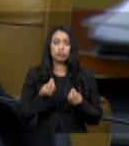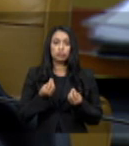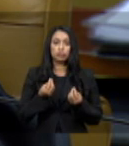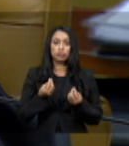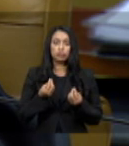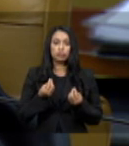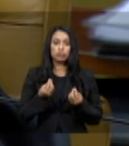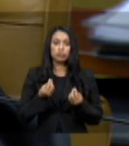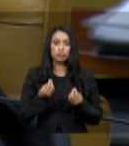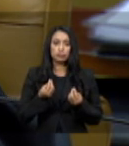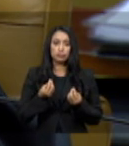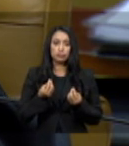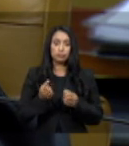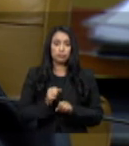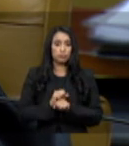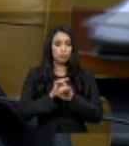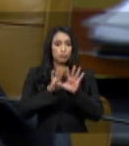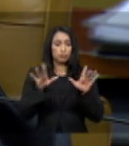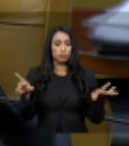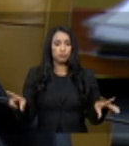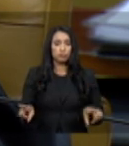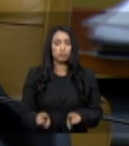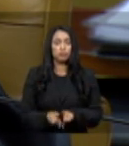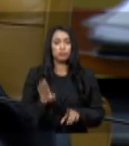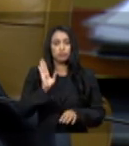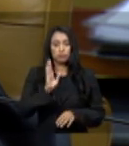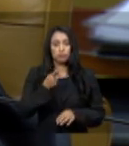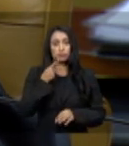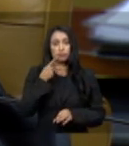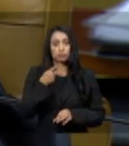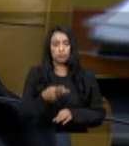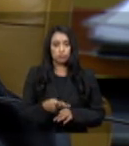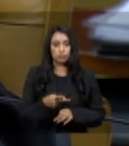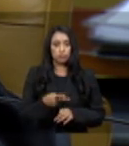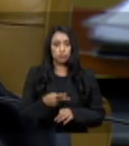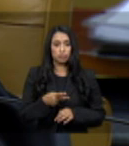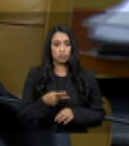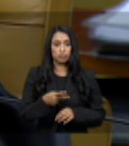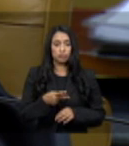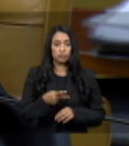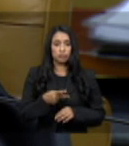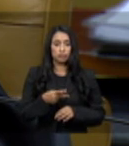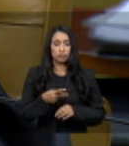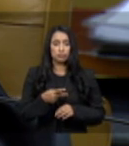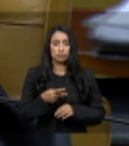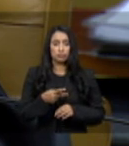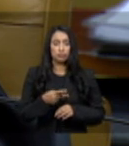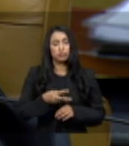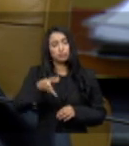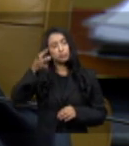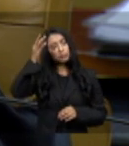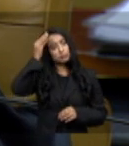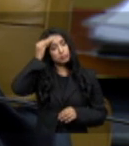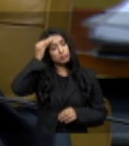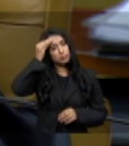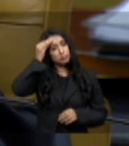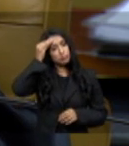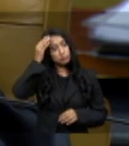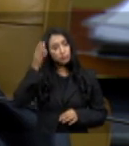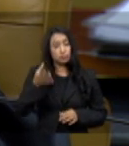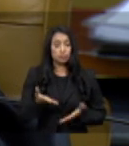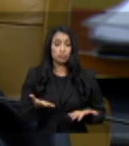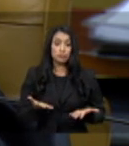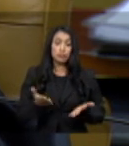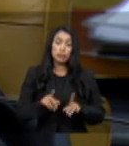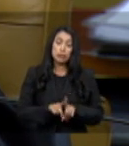um apelo é claro que também como já foi dito isto acaba sendo interpretado muitas vezes com caráter